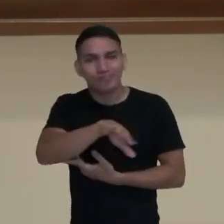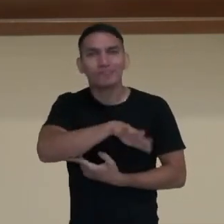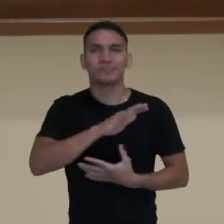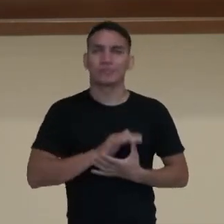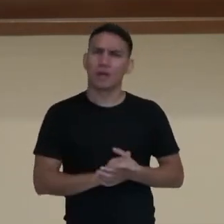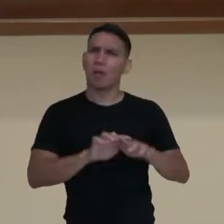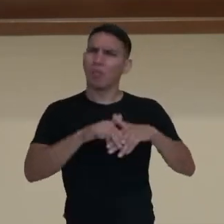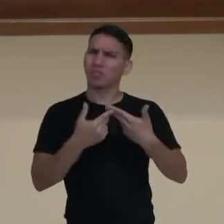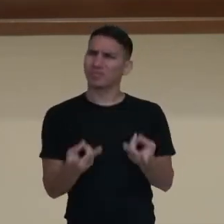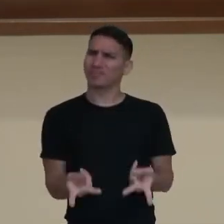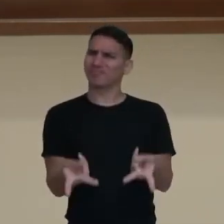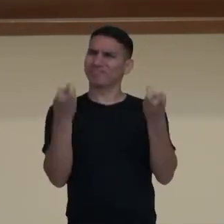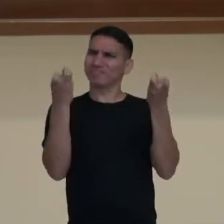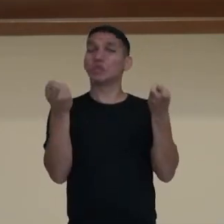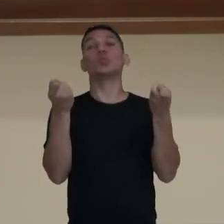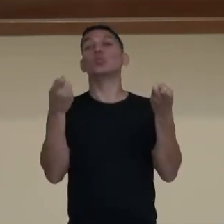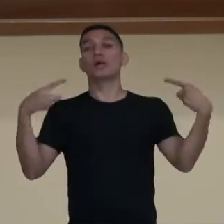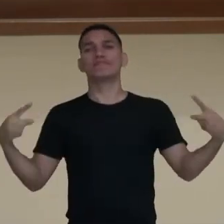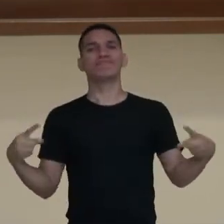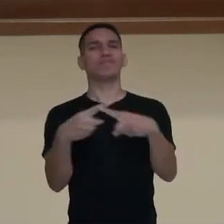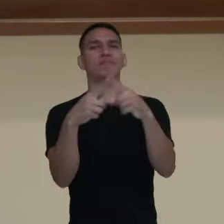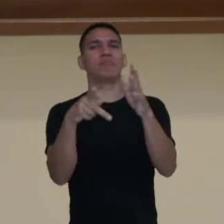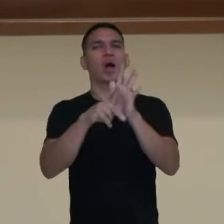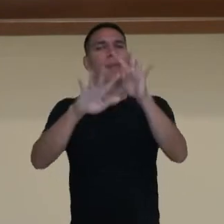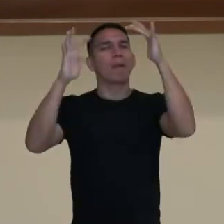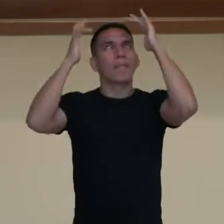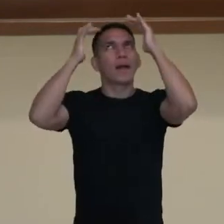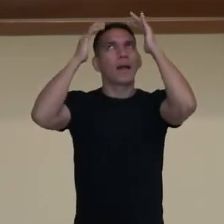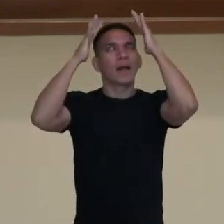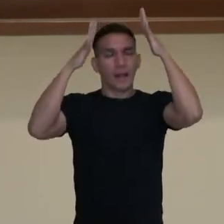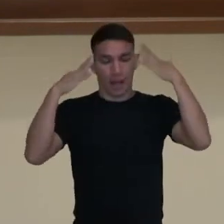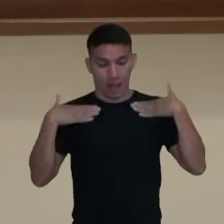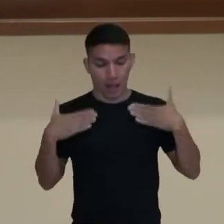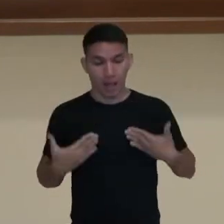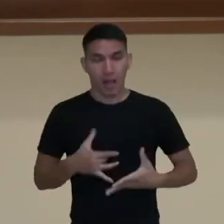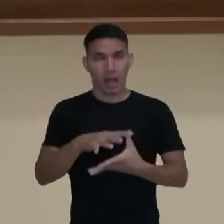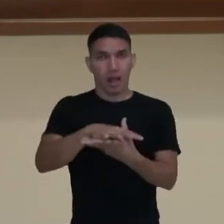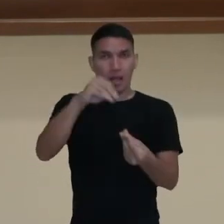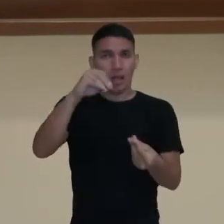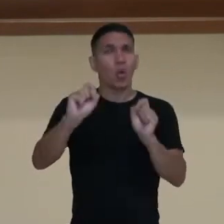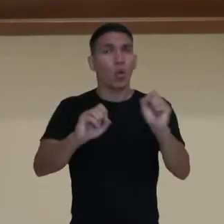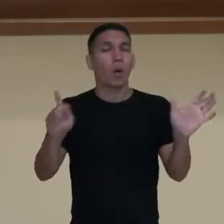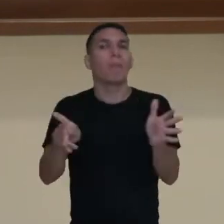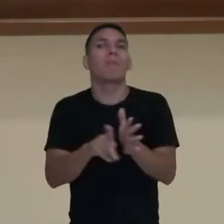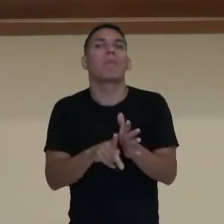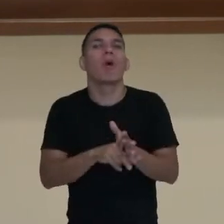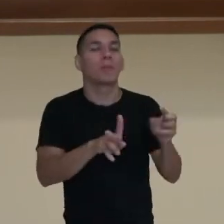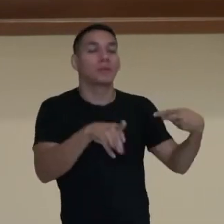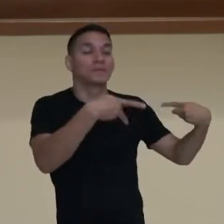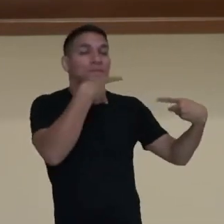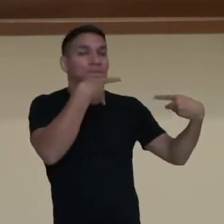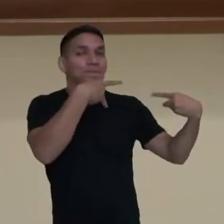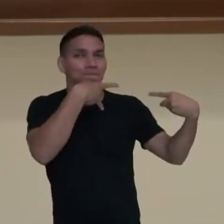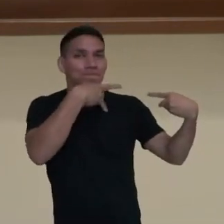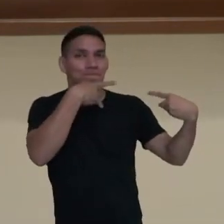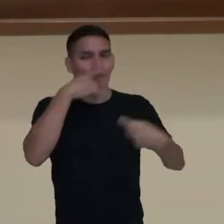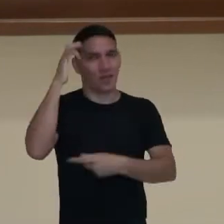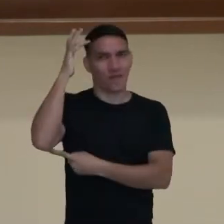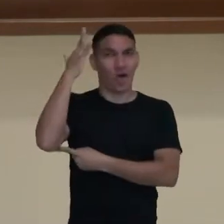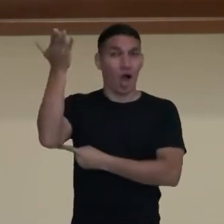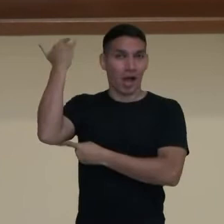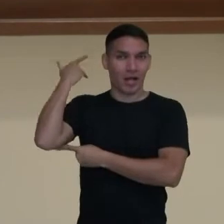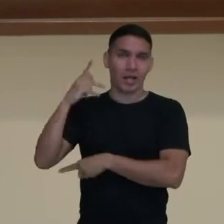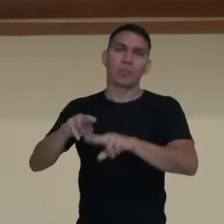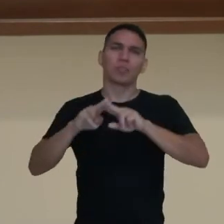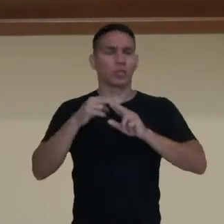Essa dualidade entre mente, alma, né, e corpo é muito próprio do pensamento platônico. E a gente percebe que